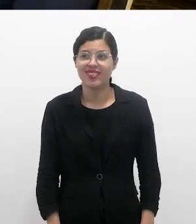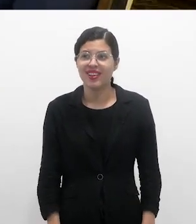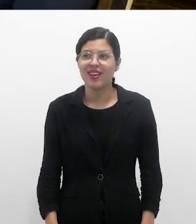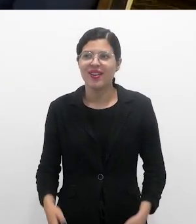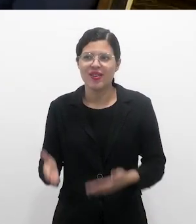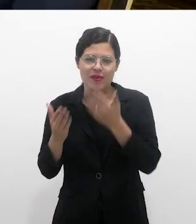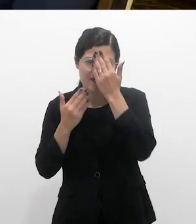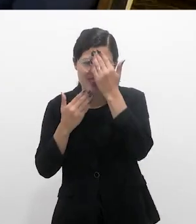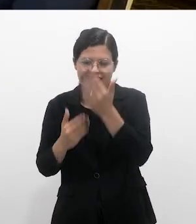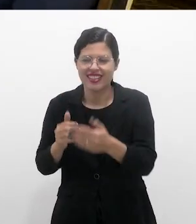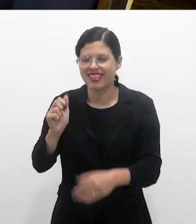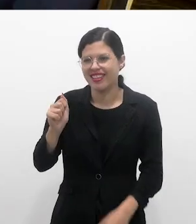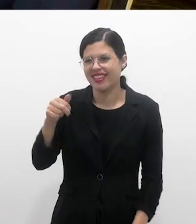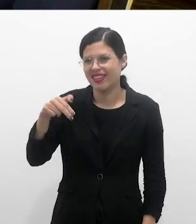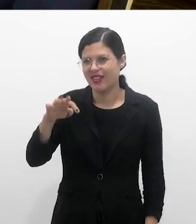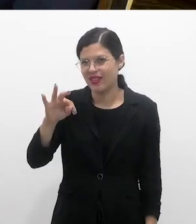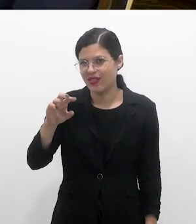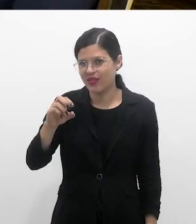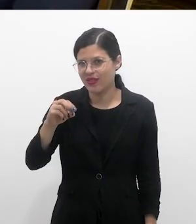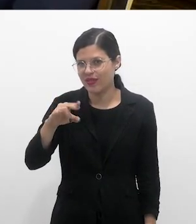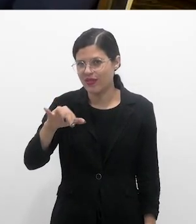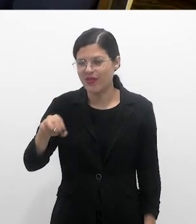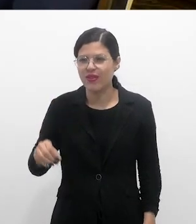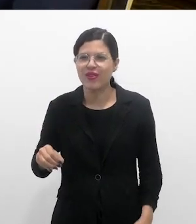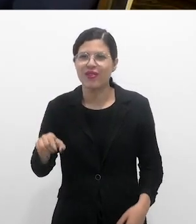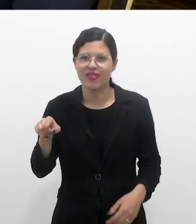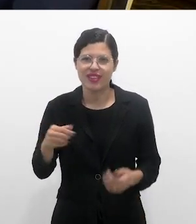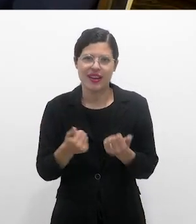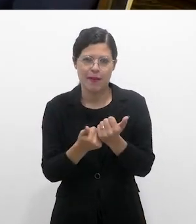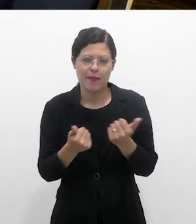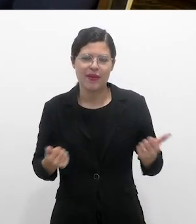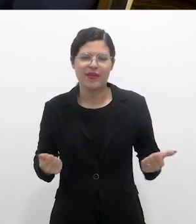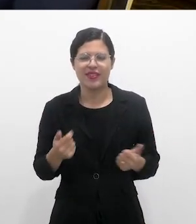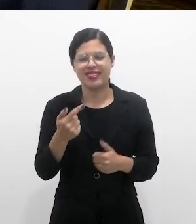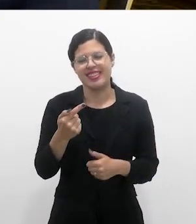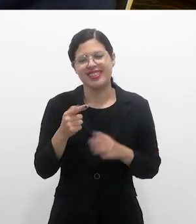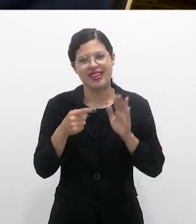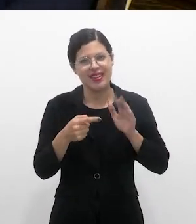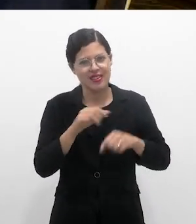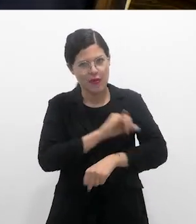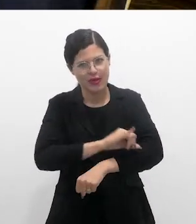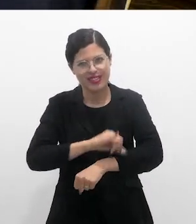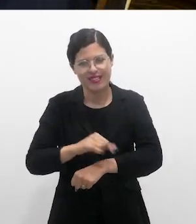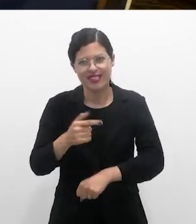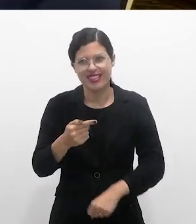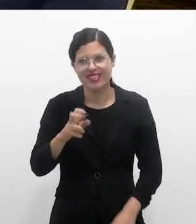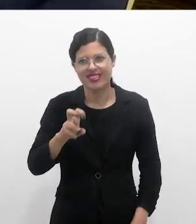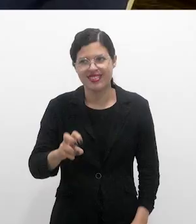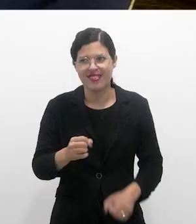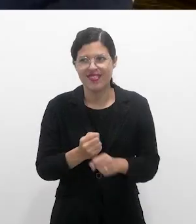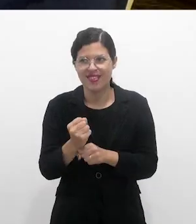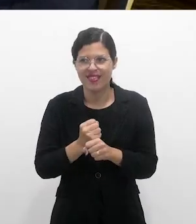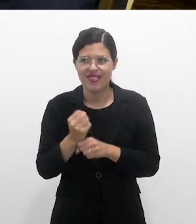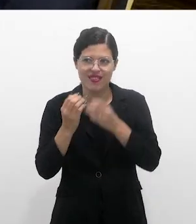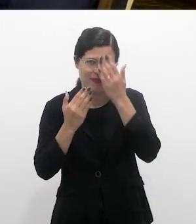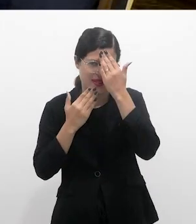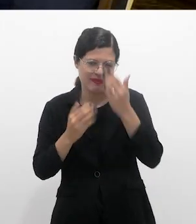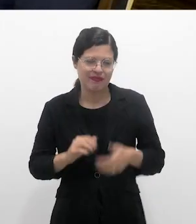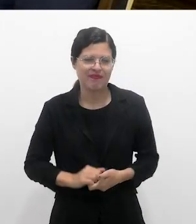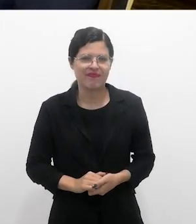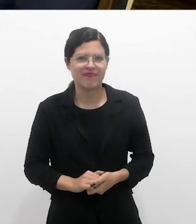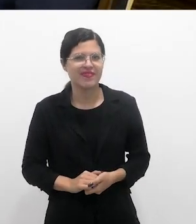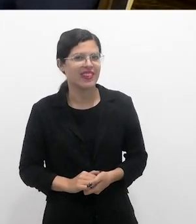Você também que é um colaborador dessa exposição aqui dos 75 anos do Maracanã. Obrigado pela presença aqui no Arena. Um prazer